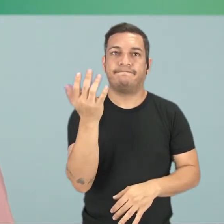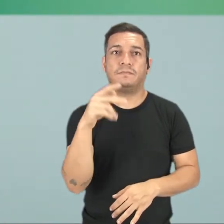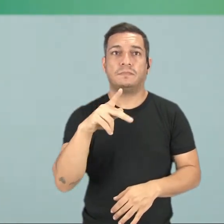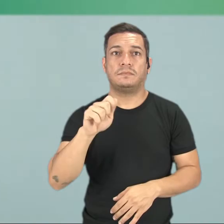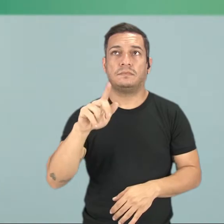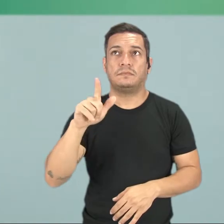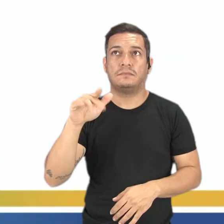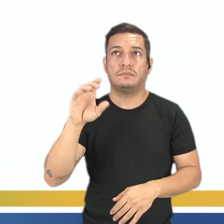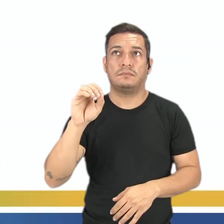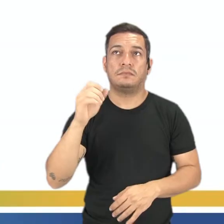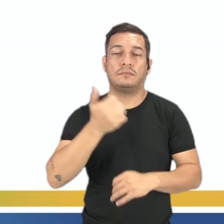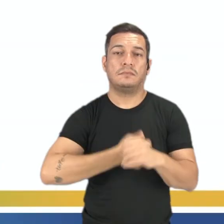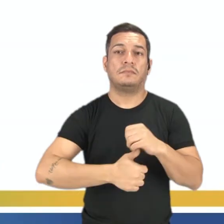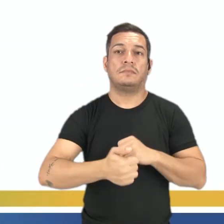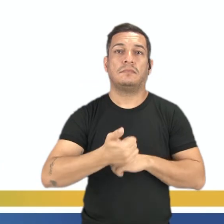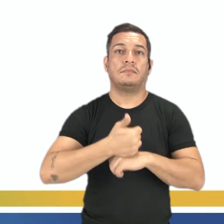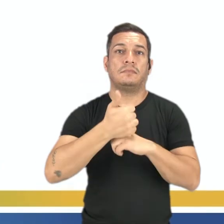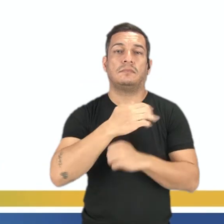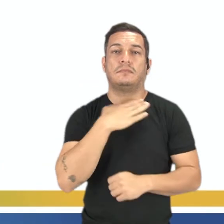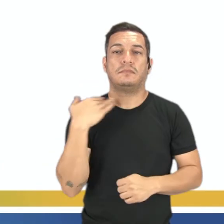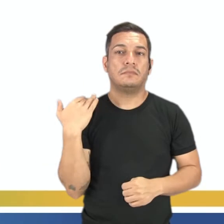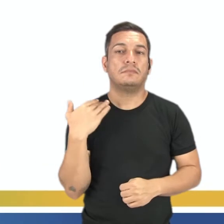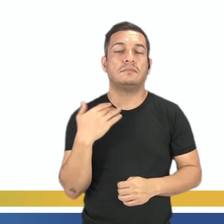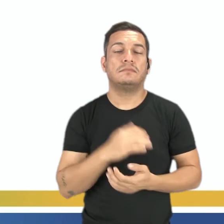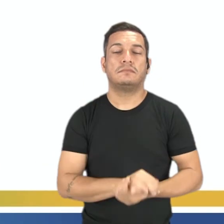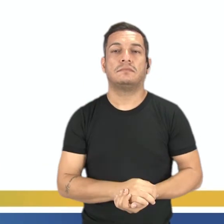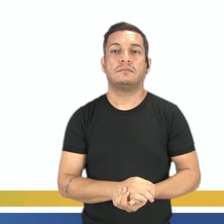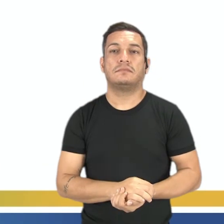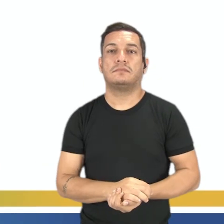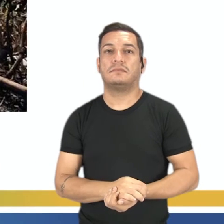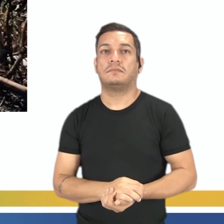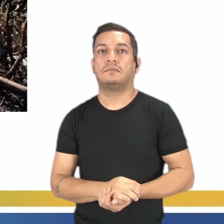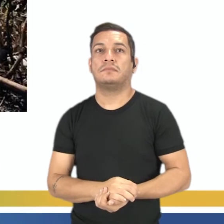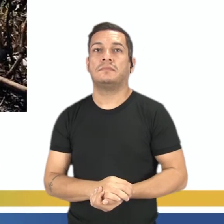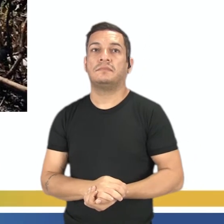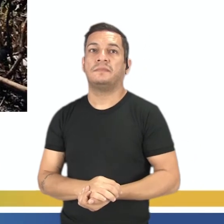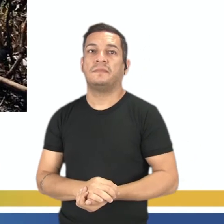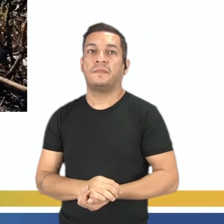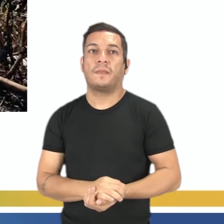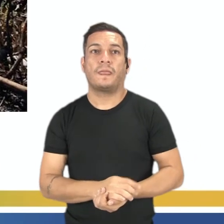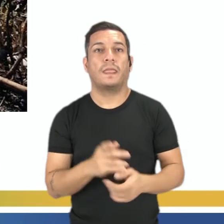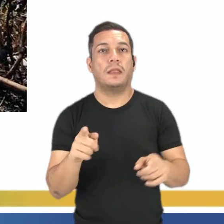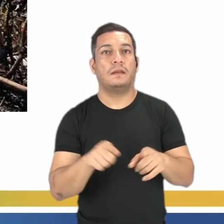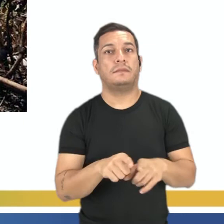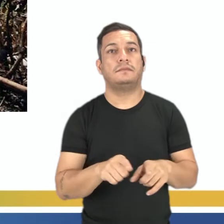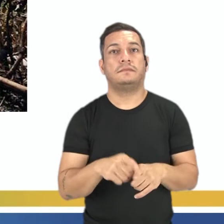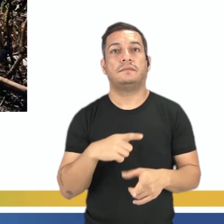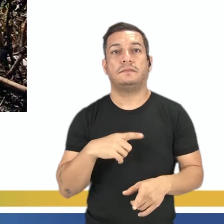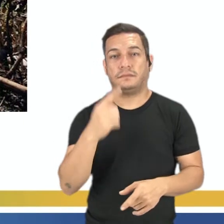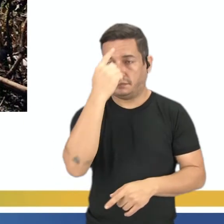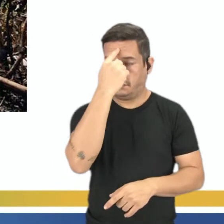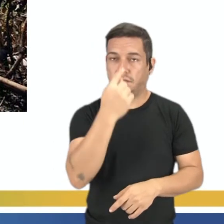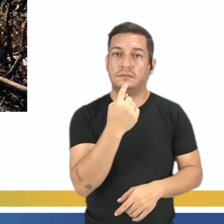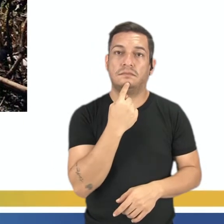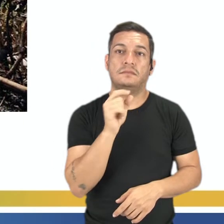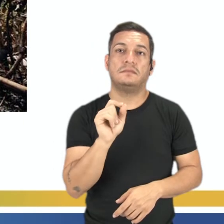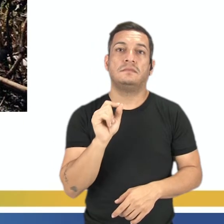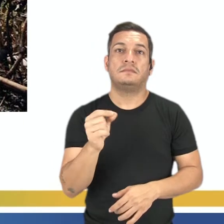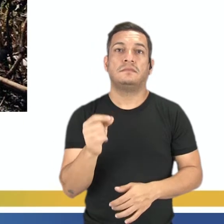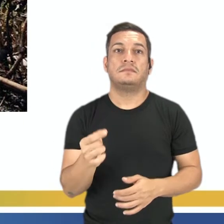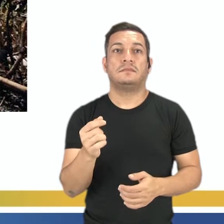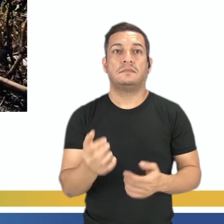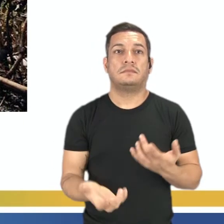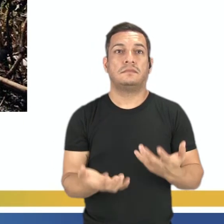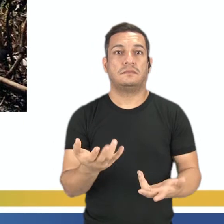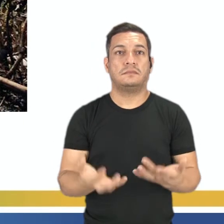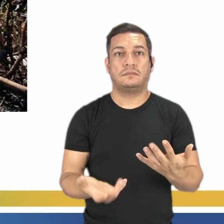Paulino, esse líder indígena, ele foi morto, né, numa emboscada dessa. Além disso, nós temos aí nessa imagem, né, uma